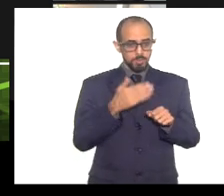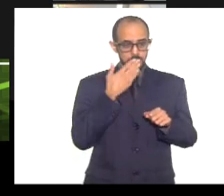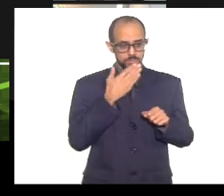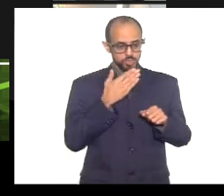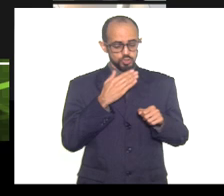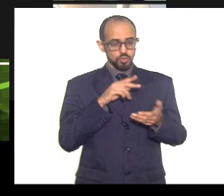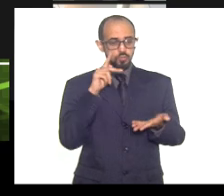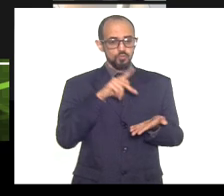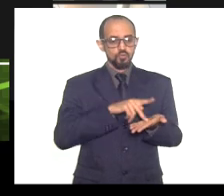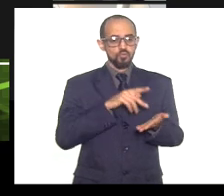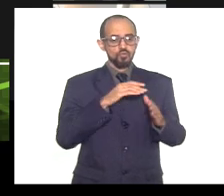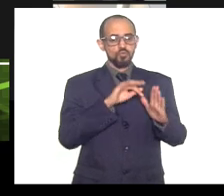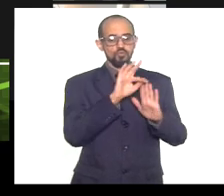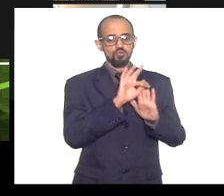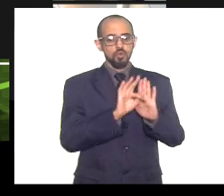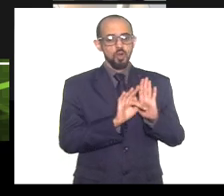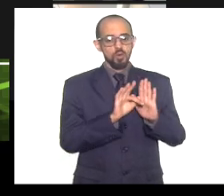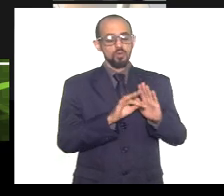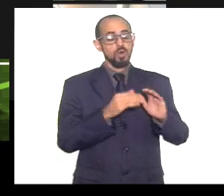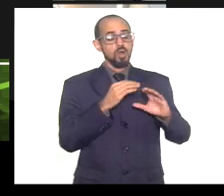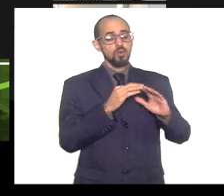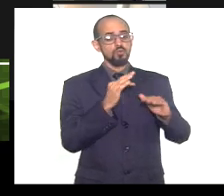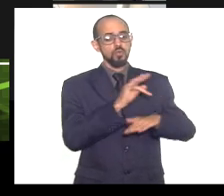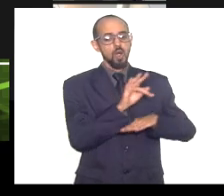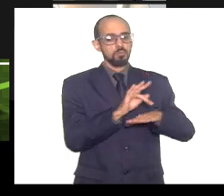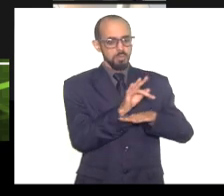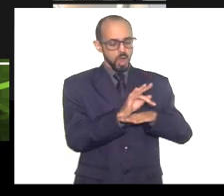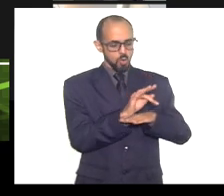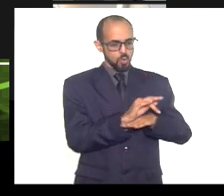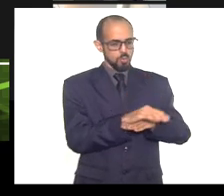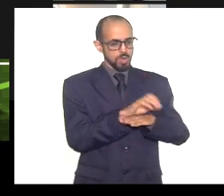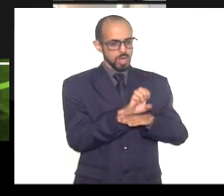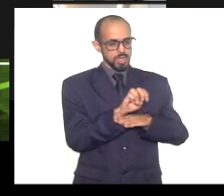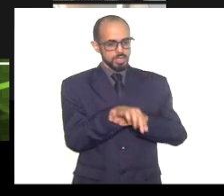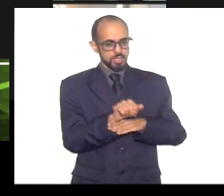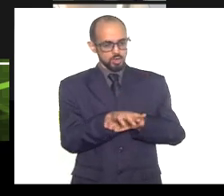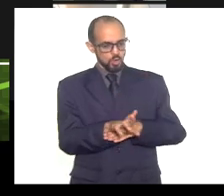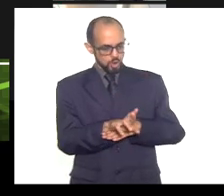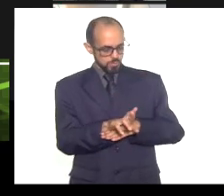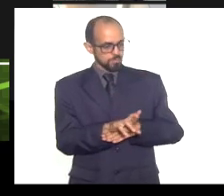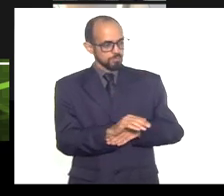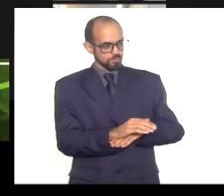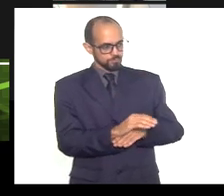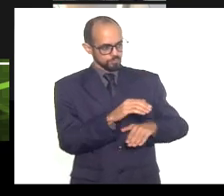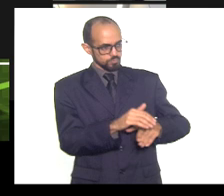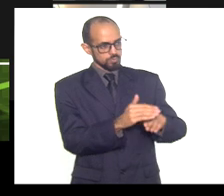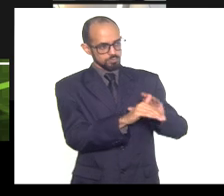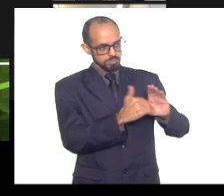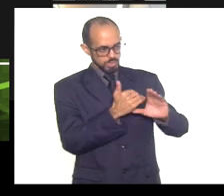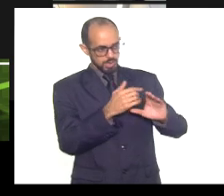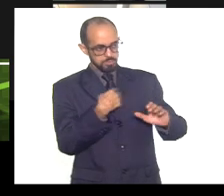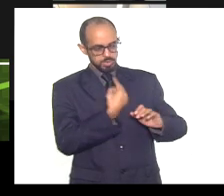formalmente à Equinor por essa CPI. Segunda questão.